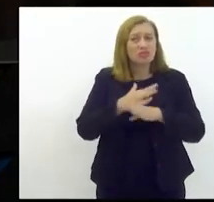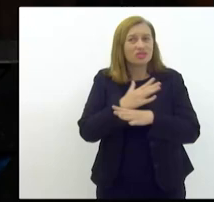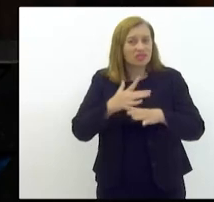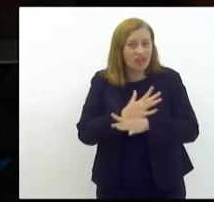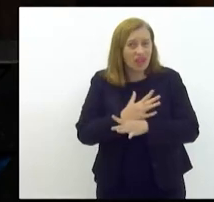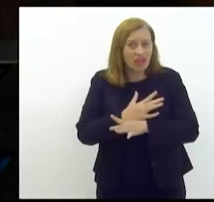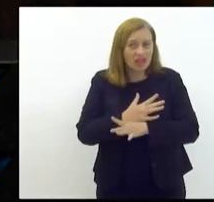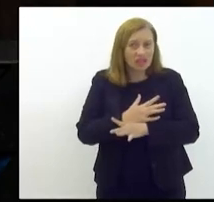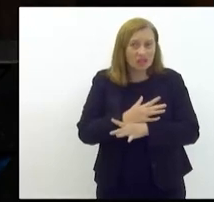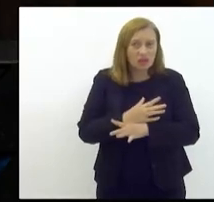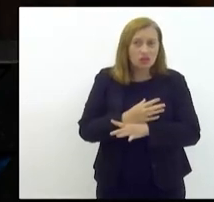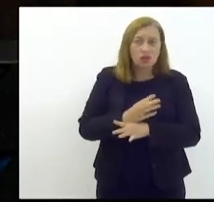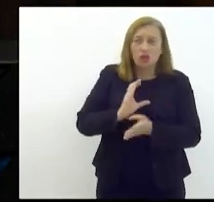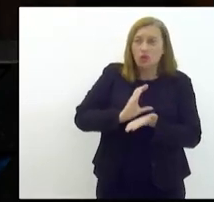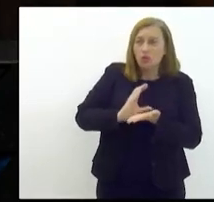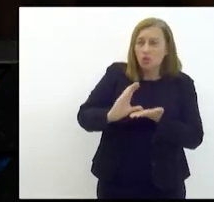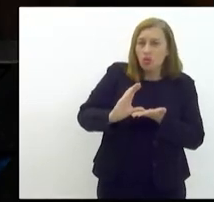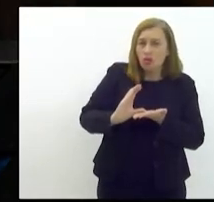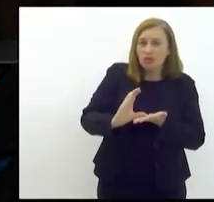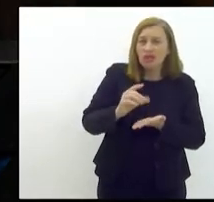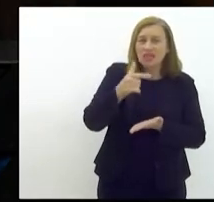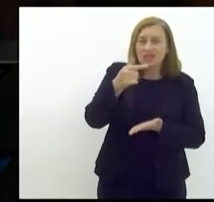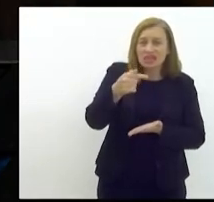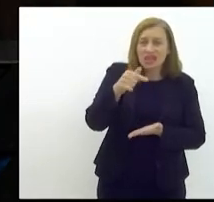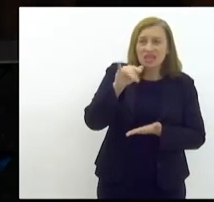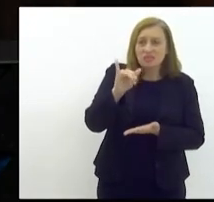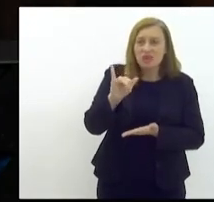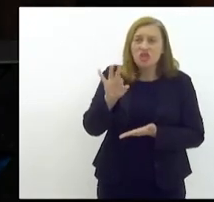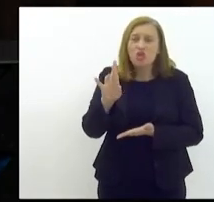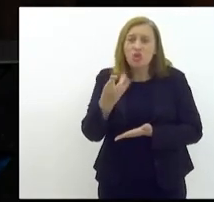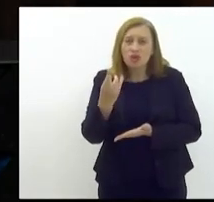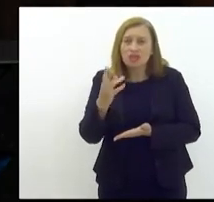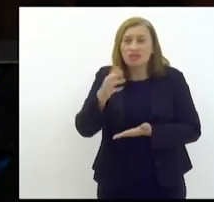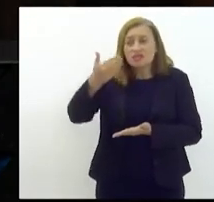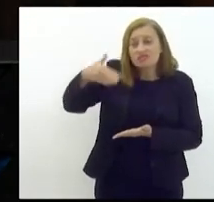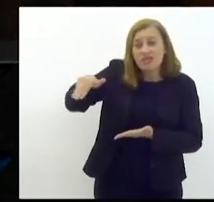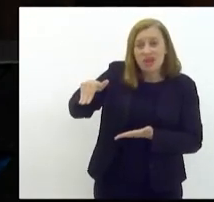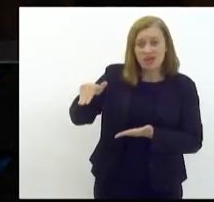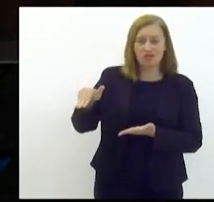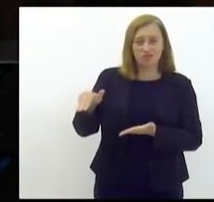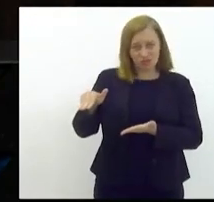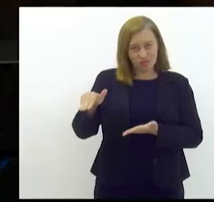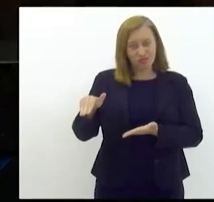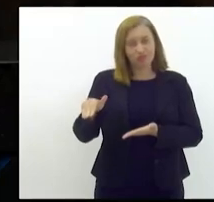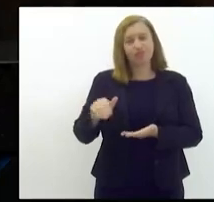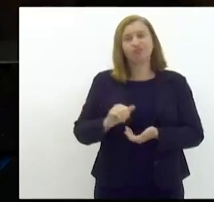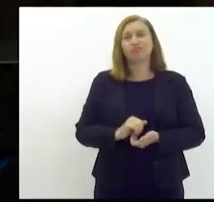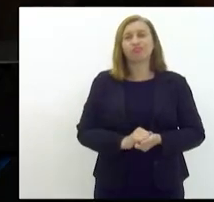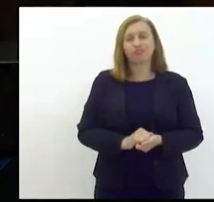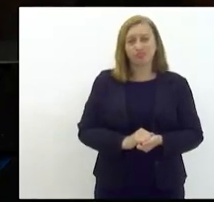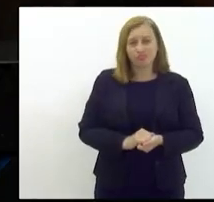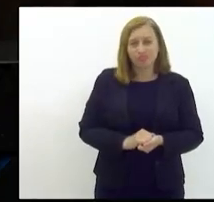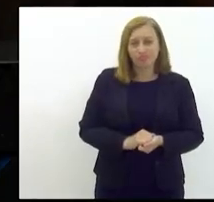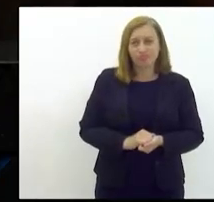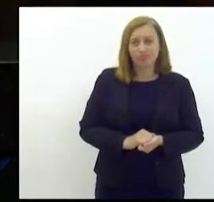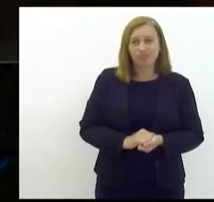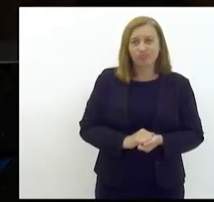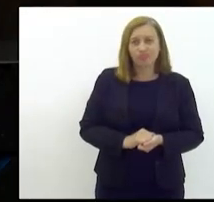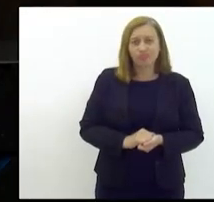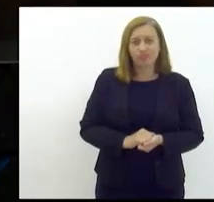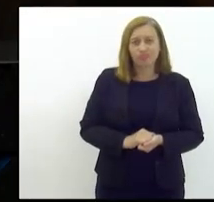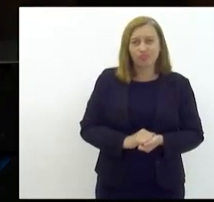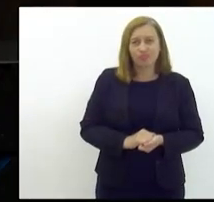com o orçamento de 7 bilhões e meio Presidente 7 bilhões e meio